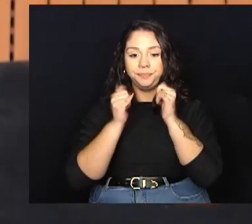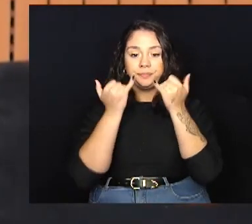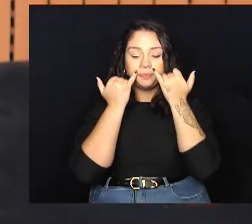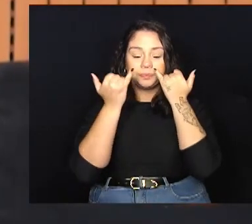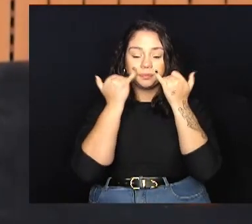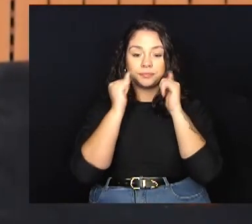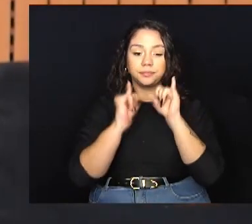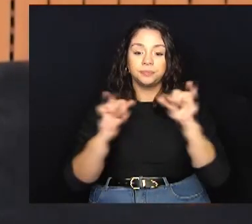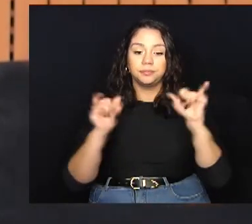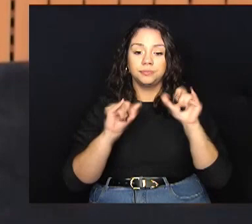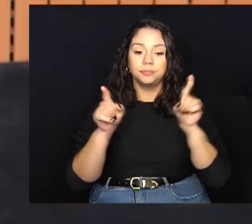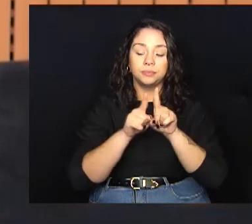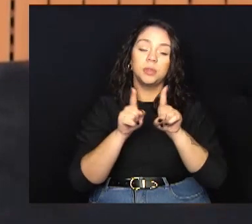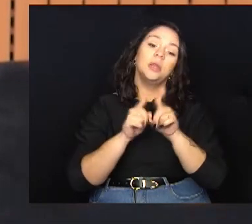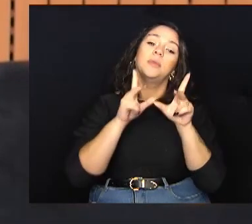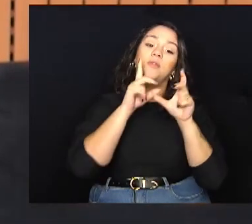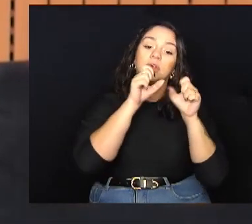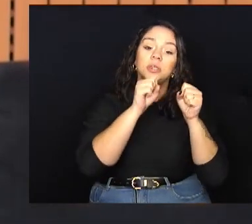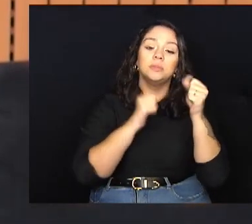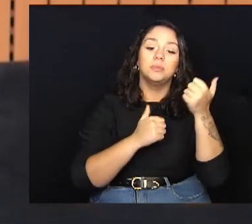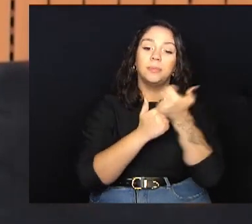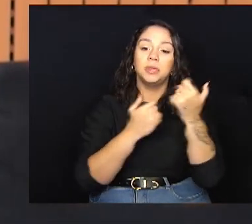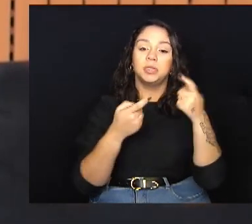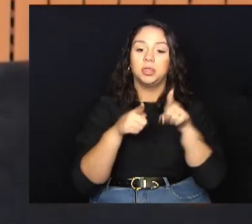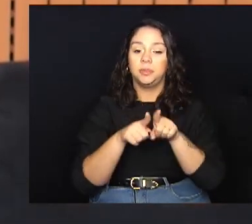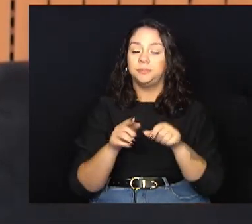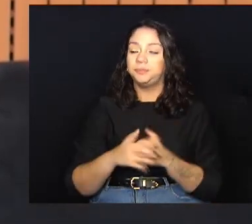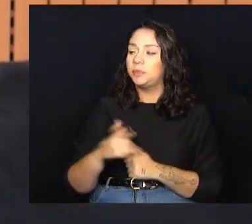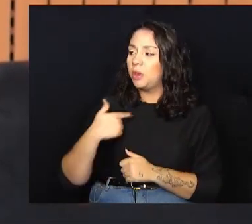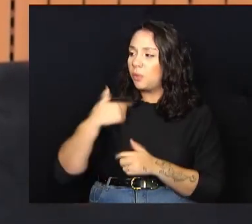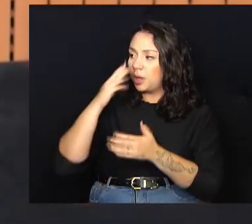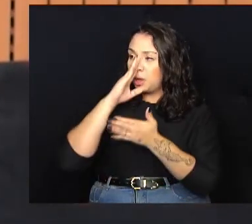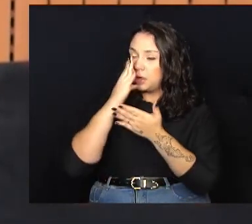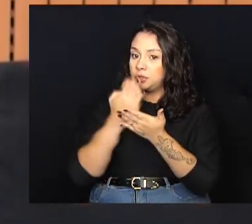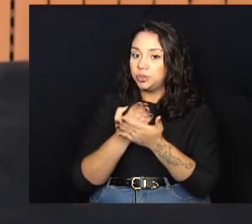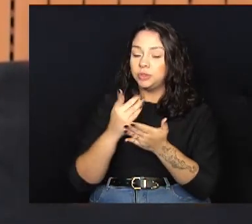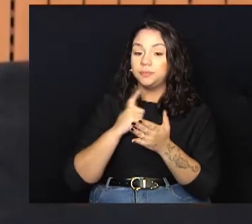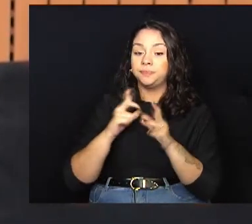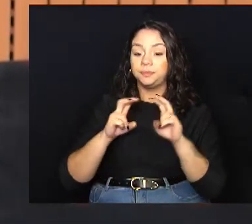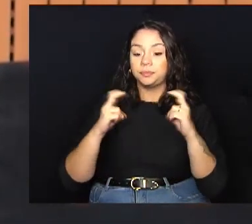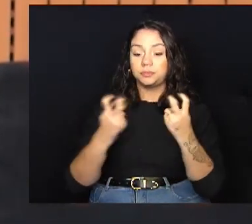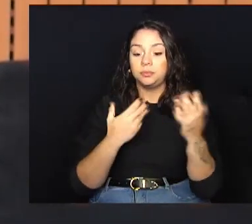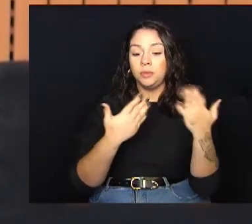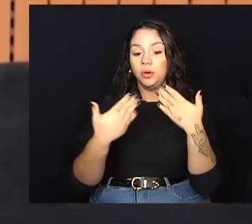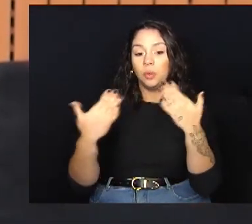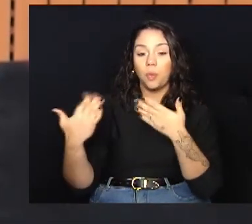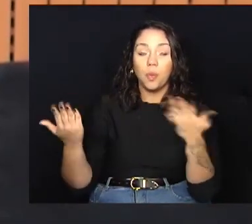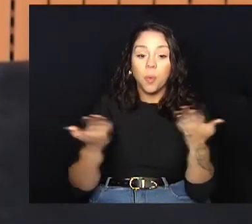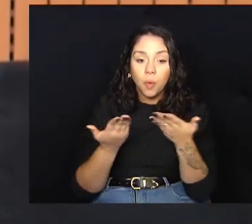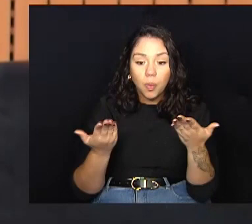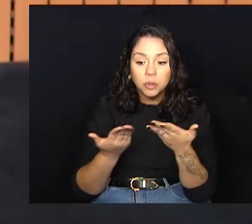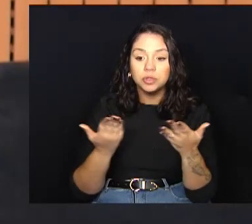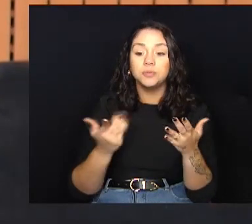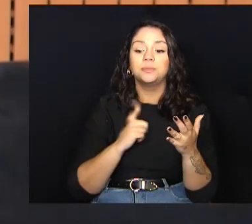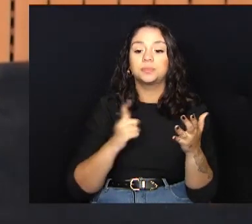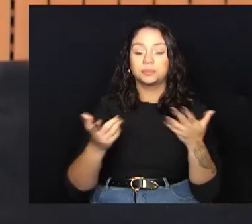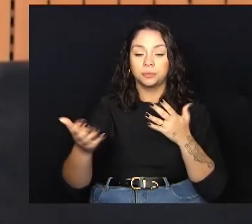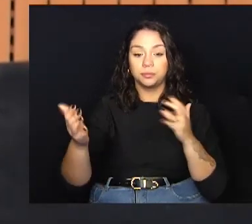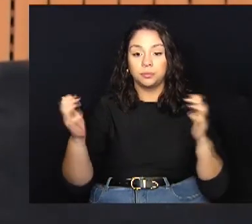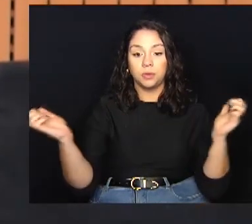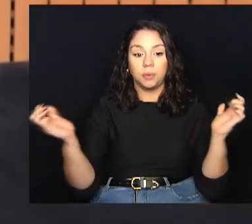com o fortalecimento de parcerias Eu acredito que a partir dessa roda de conversa né aproximando